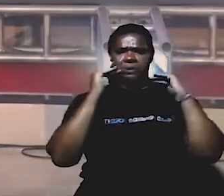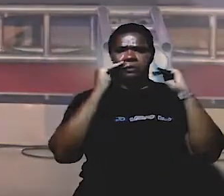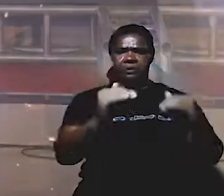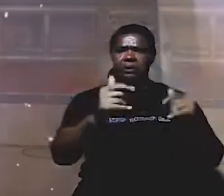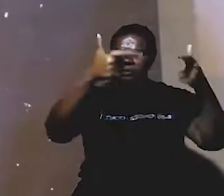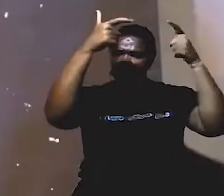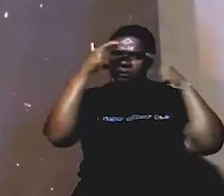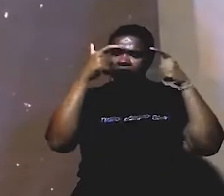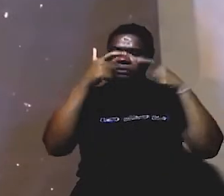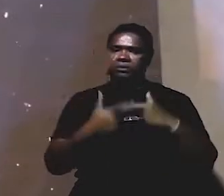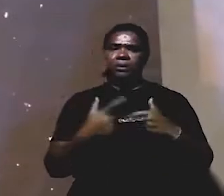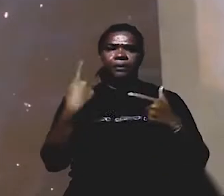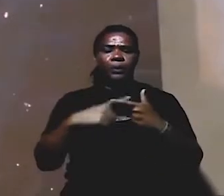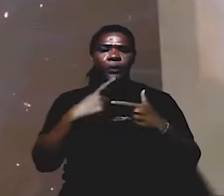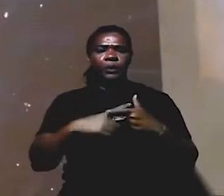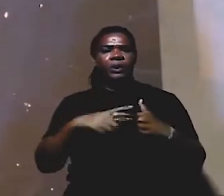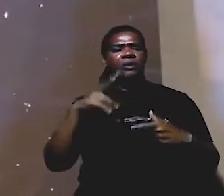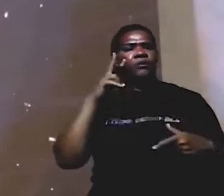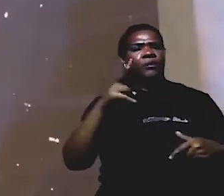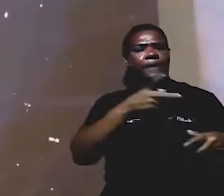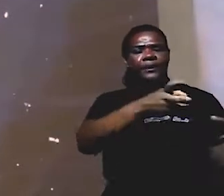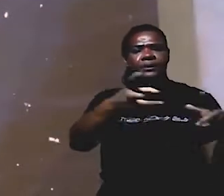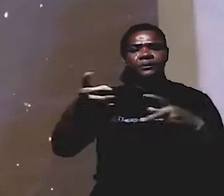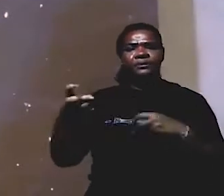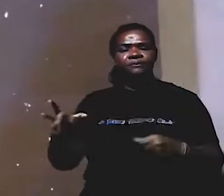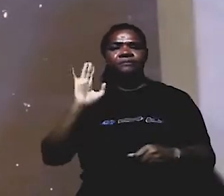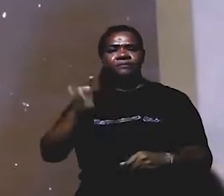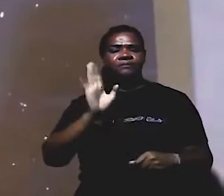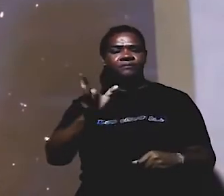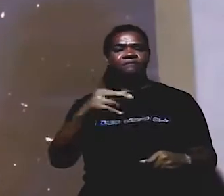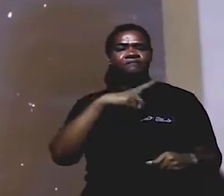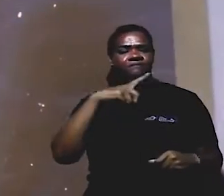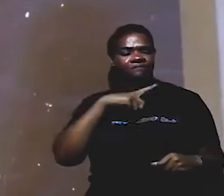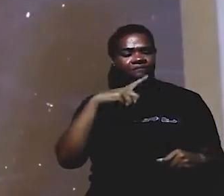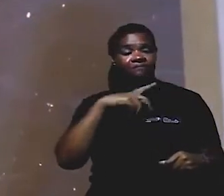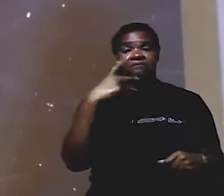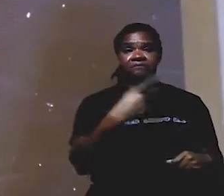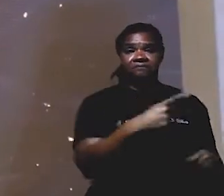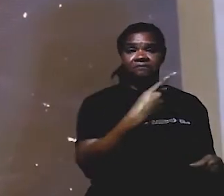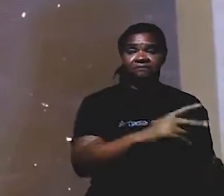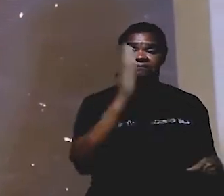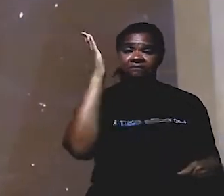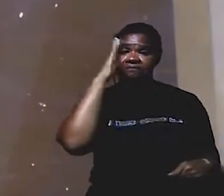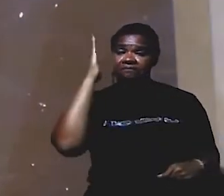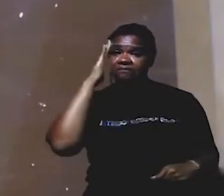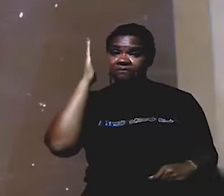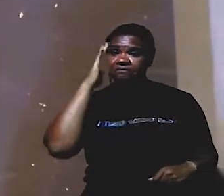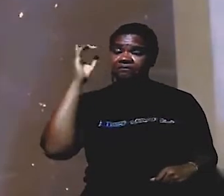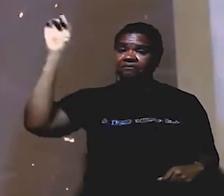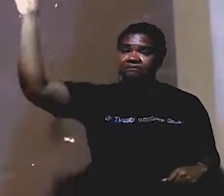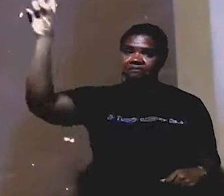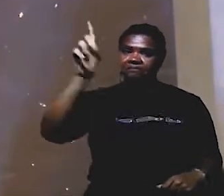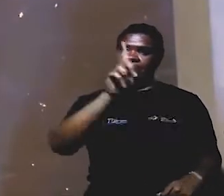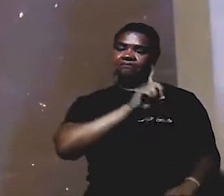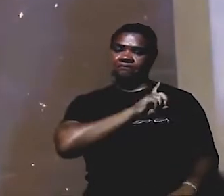rei, porque viram que havia nele a sabedoria de